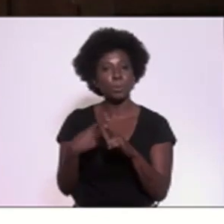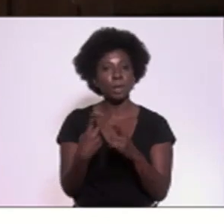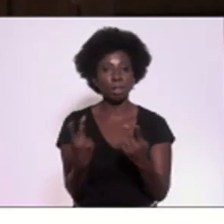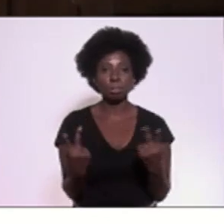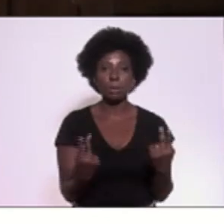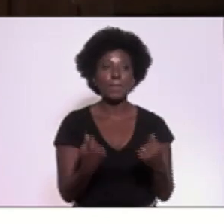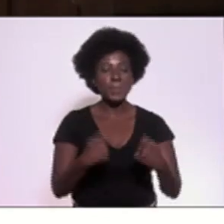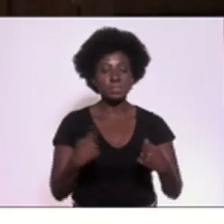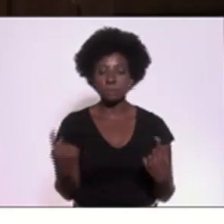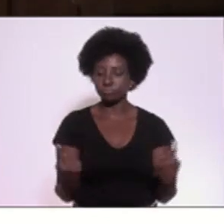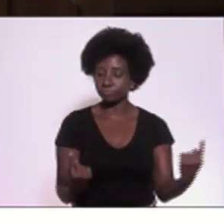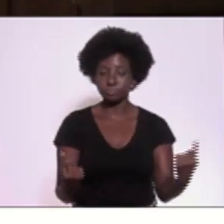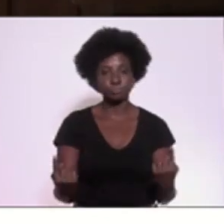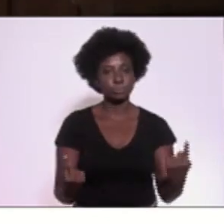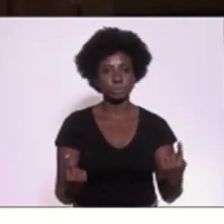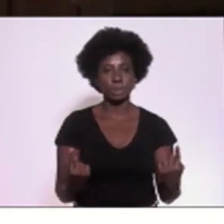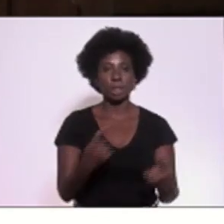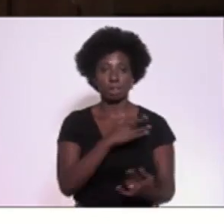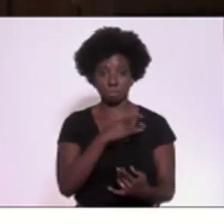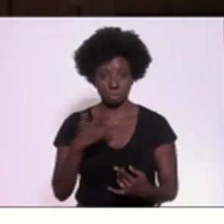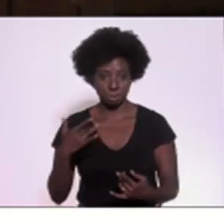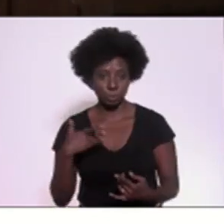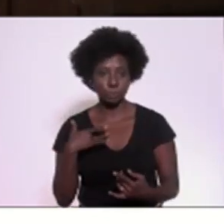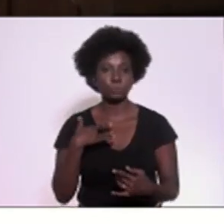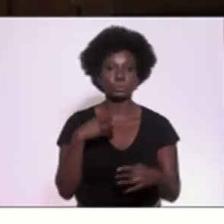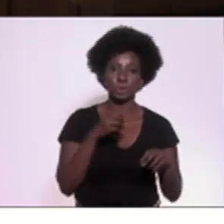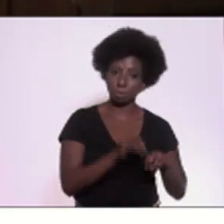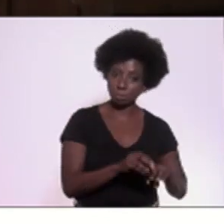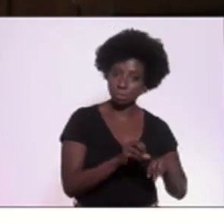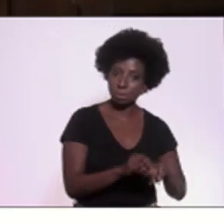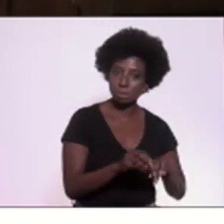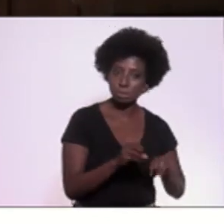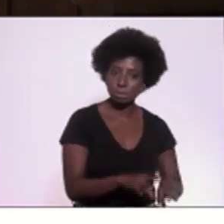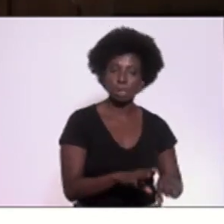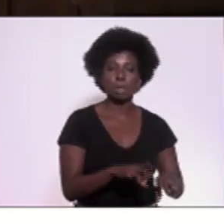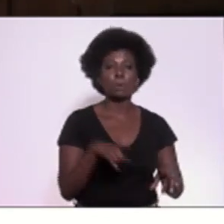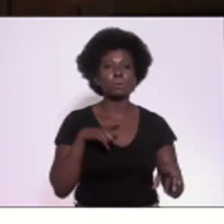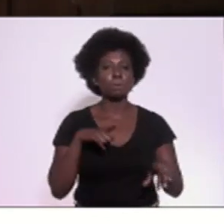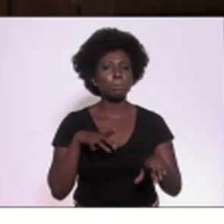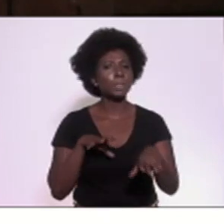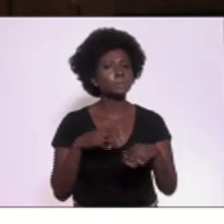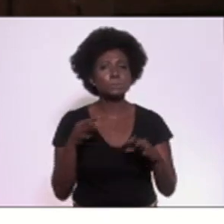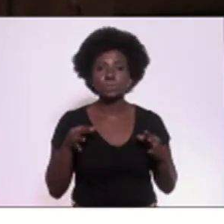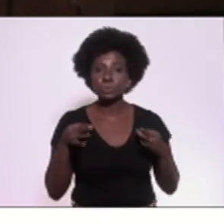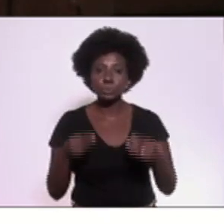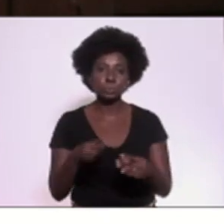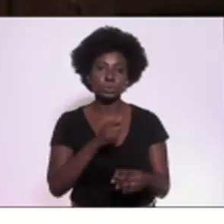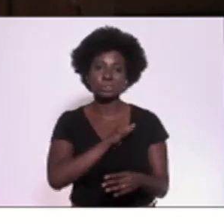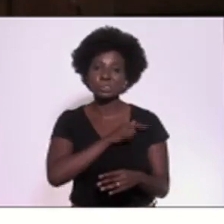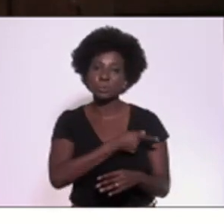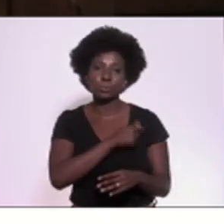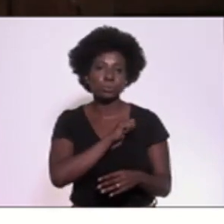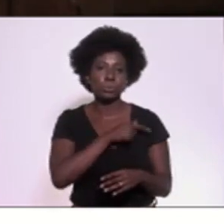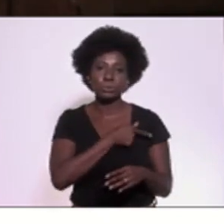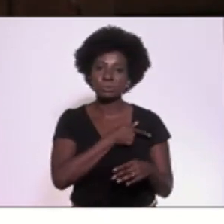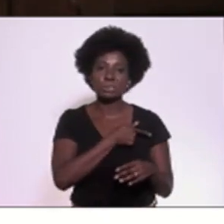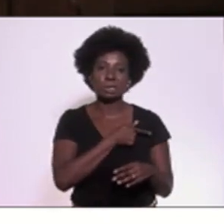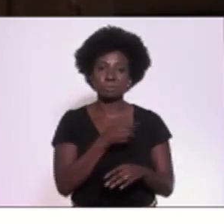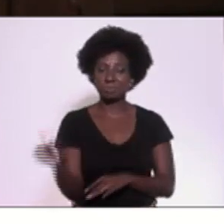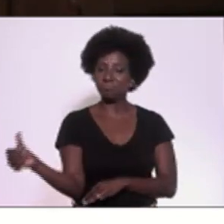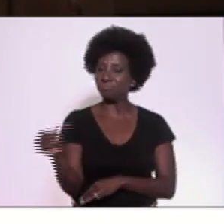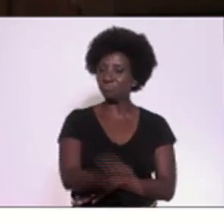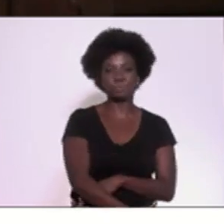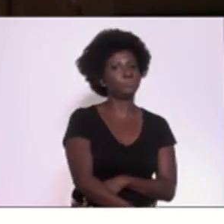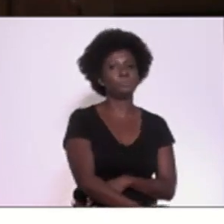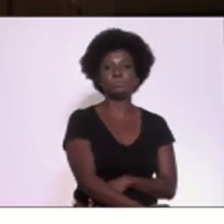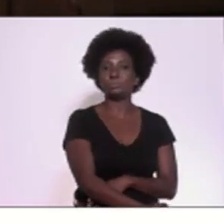na saúde, é na educação, é na mobilidade, é no saneamento básico. São Gonçalo vive uma tragédia de saneamento. Nós